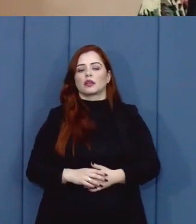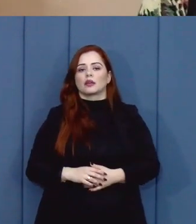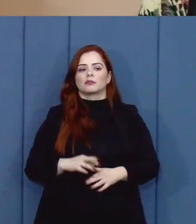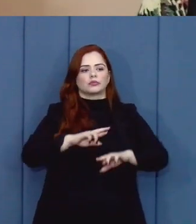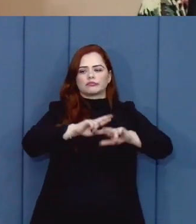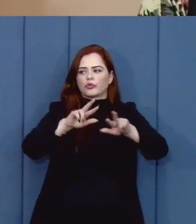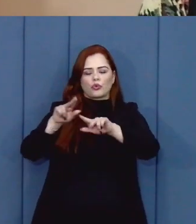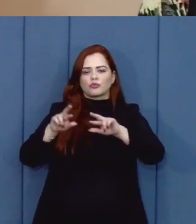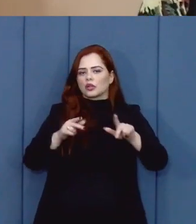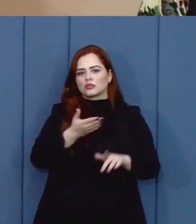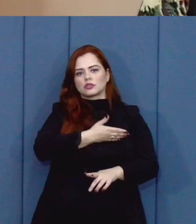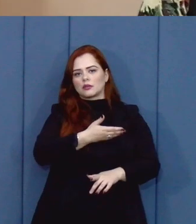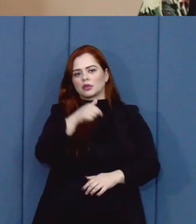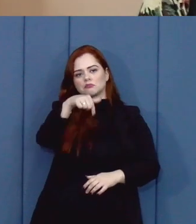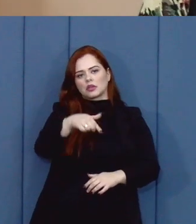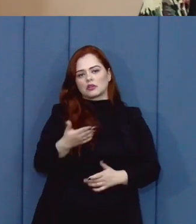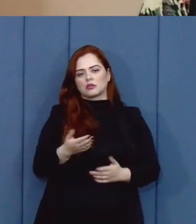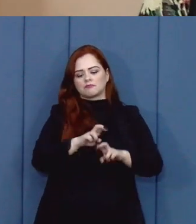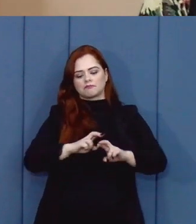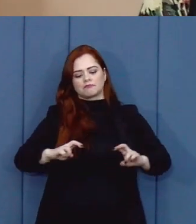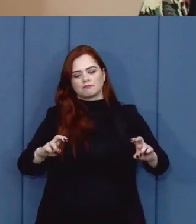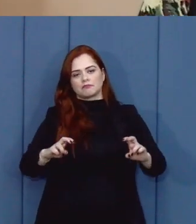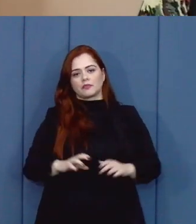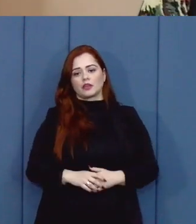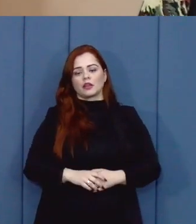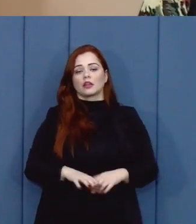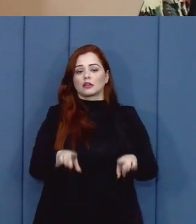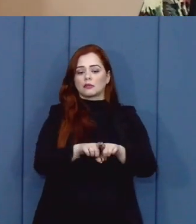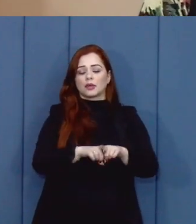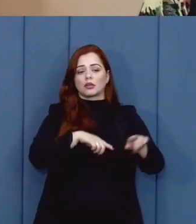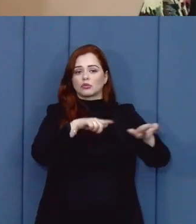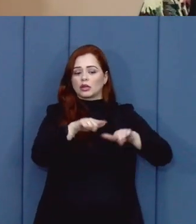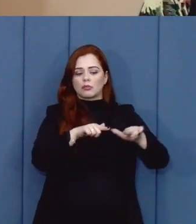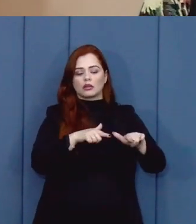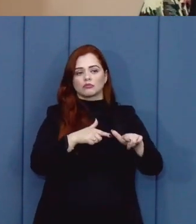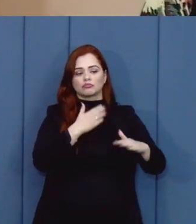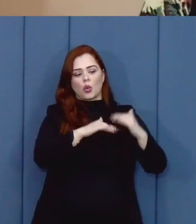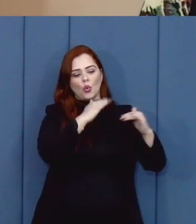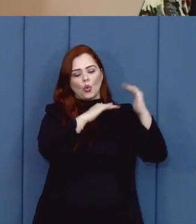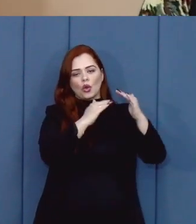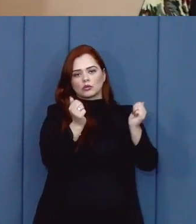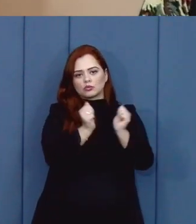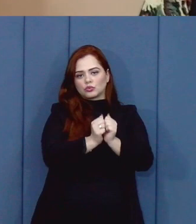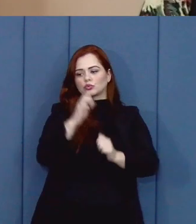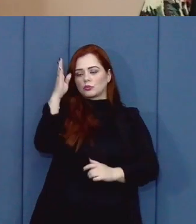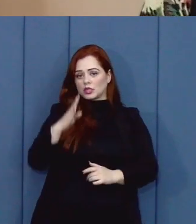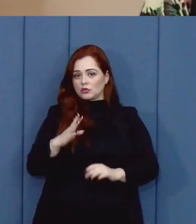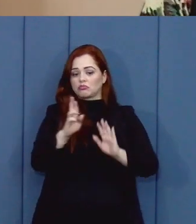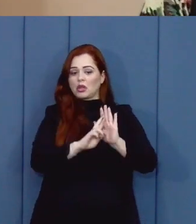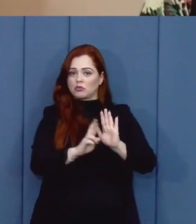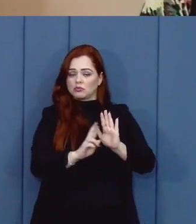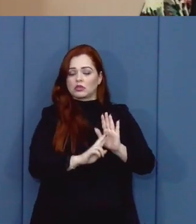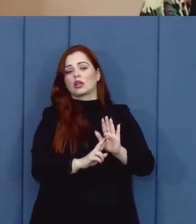por diferentes colegas aqui na mesa, a respeito do trabalho que foi desenvolvido pelo Brasil, resultado do